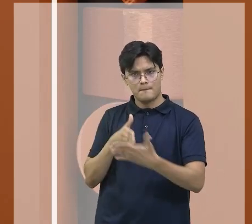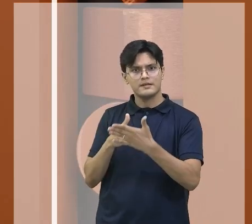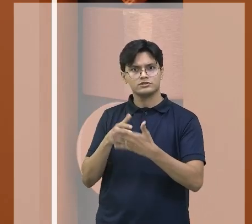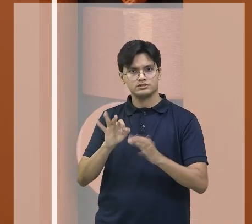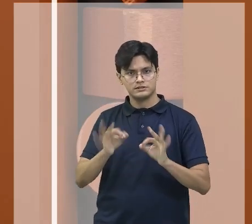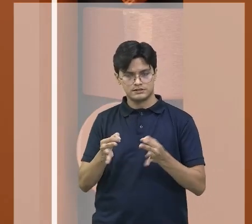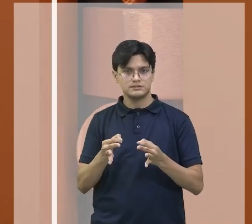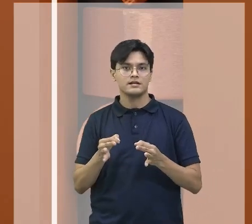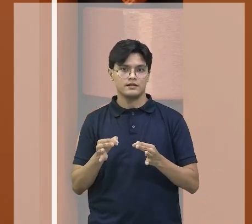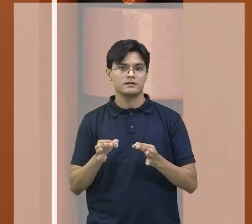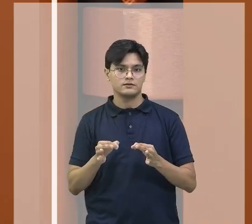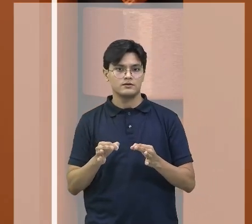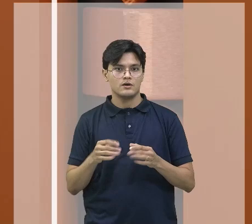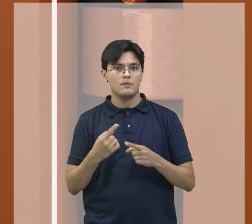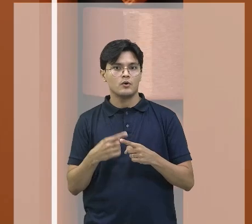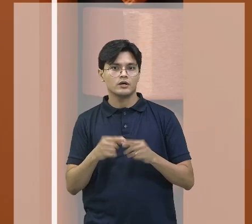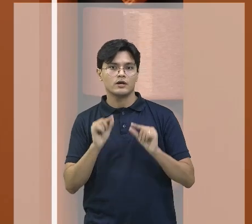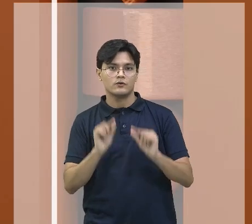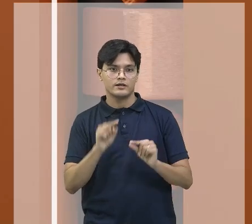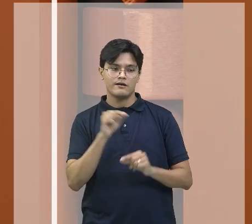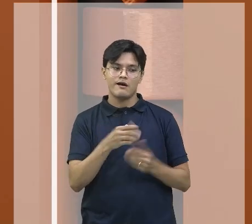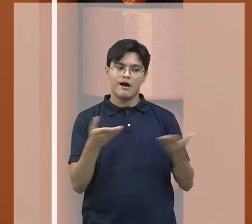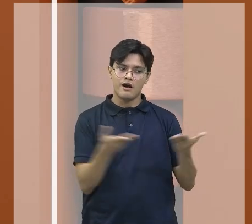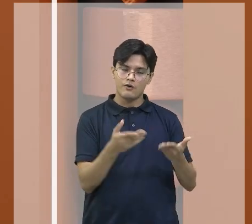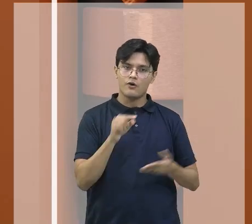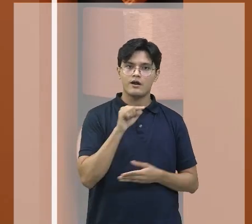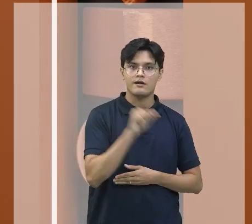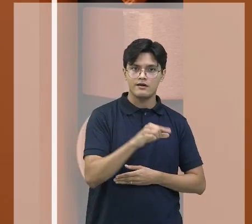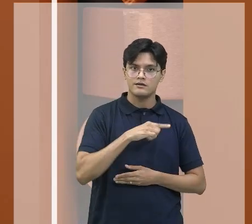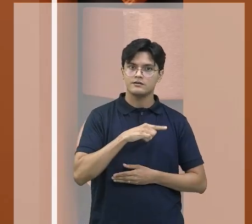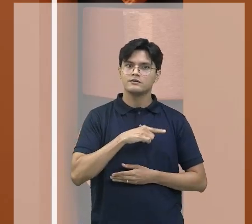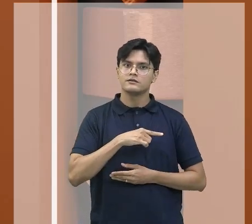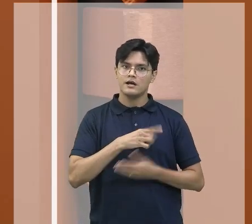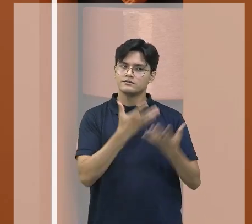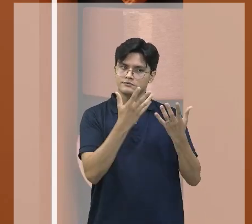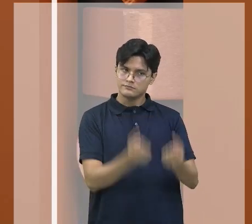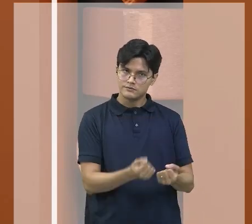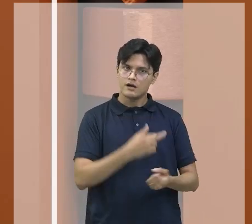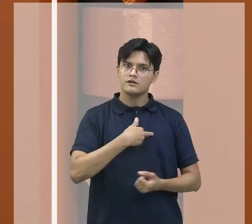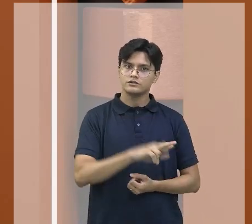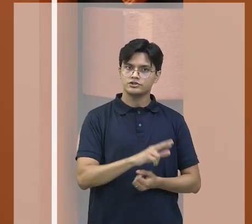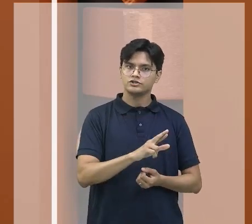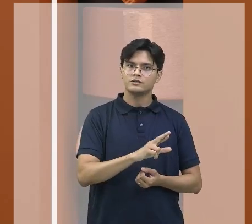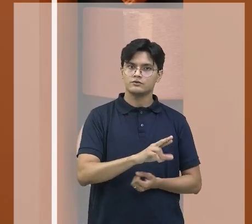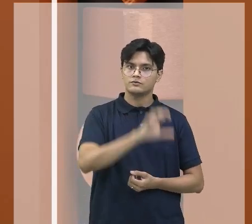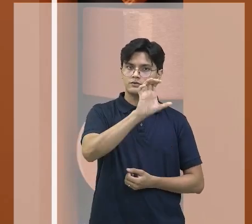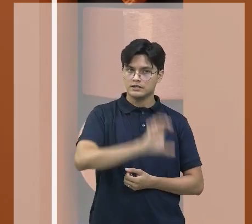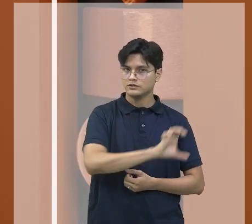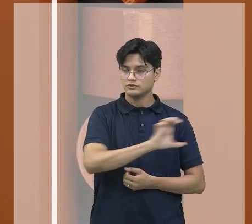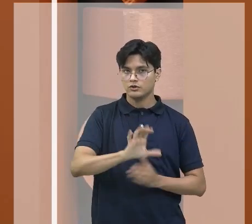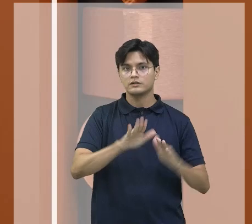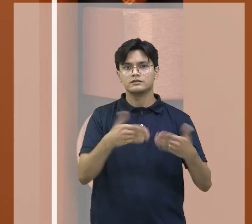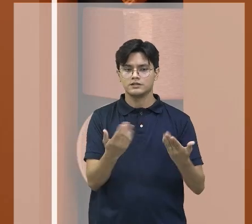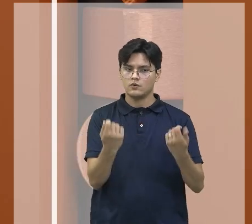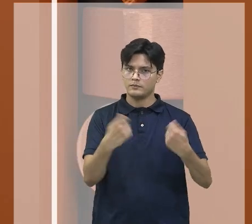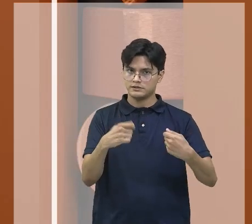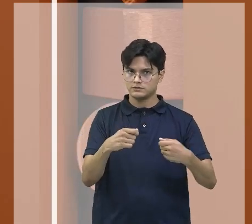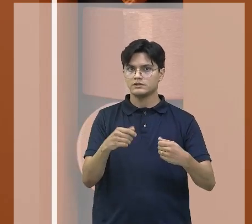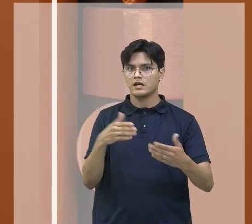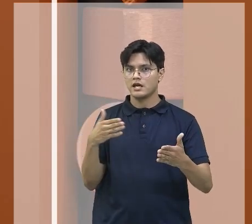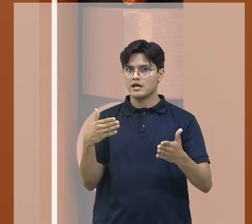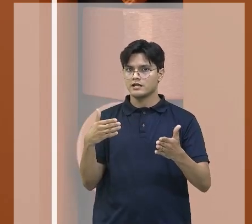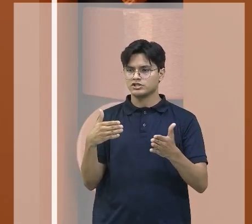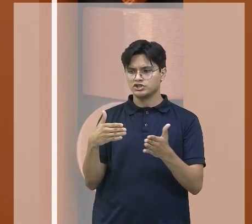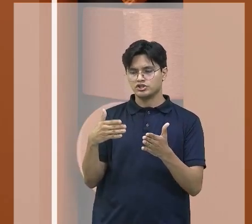convertido ao cristianismo, eu vou barrar, então, essa entrada desses povos, tá certo? Ligados, então, a esse mundo islâmico. Por isso que